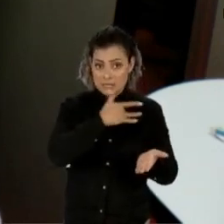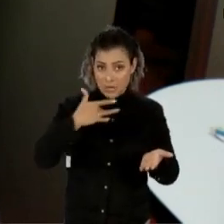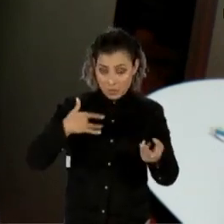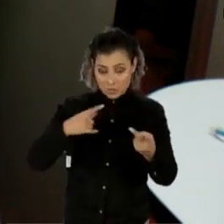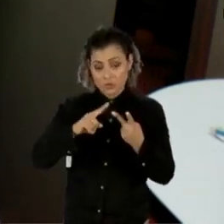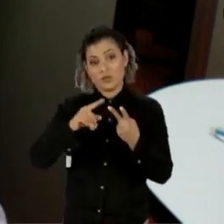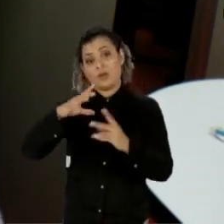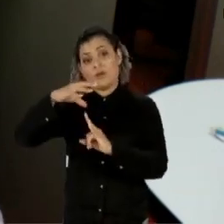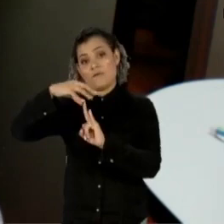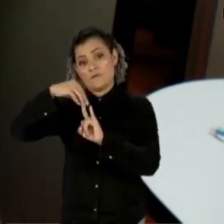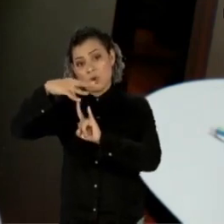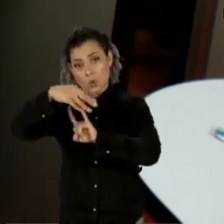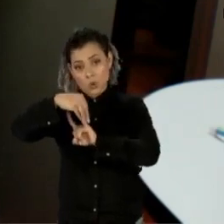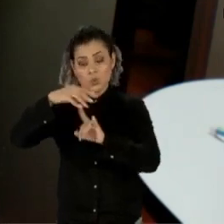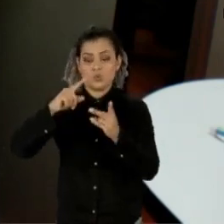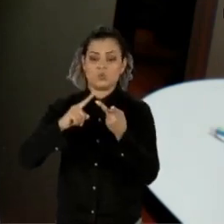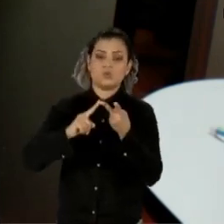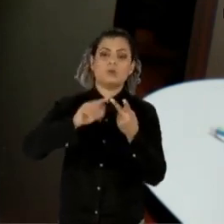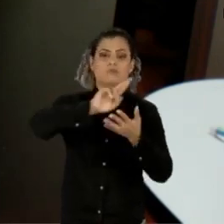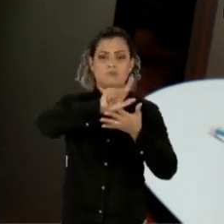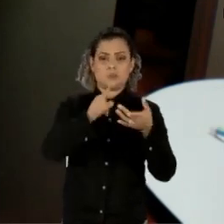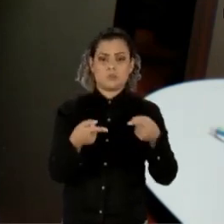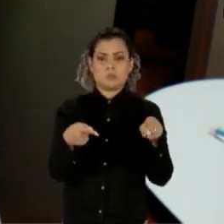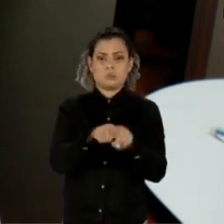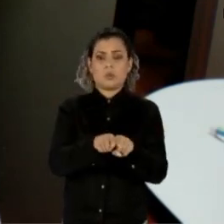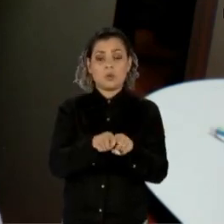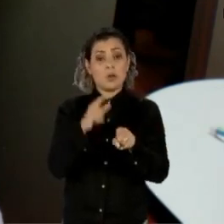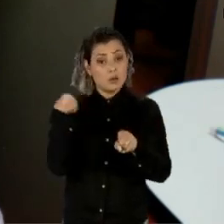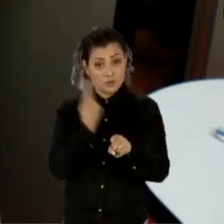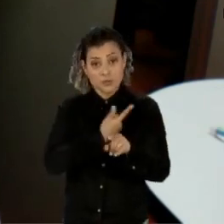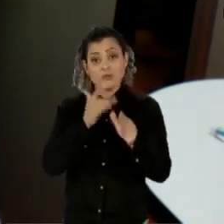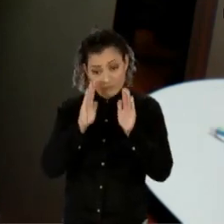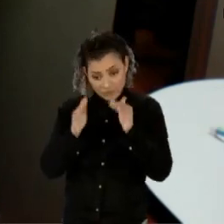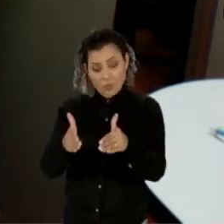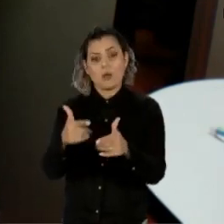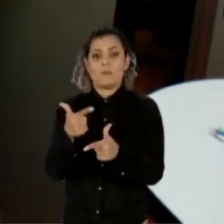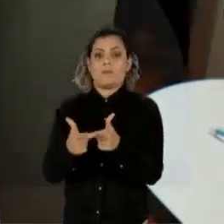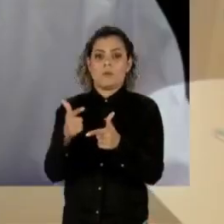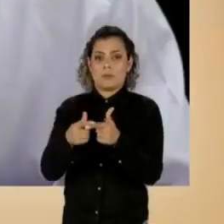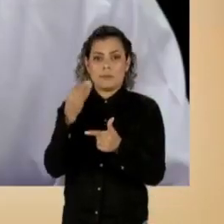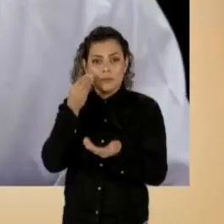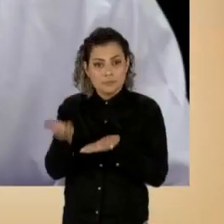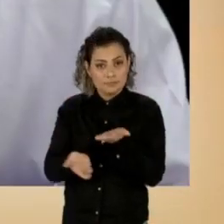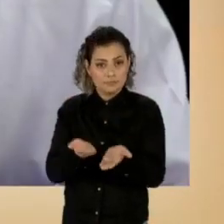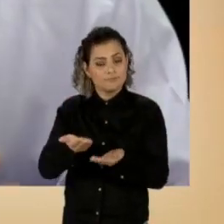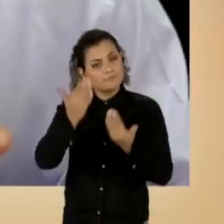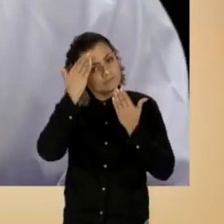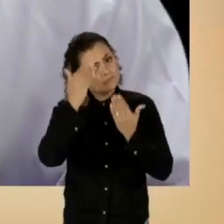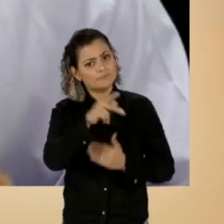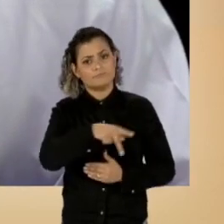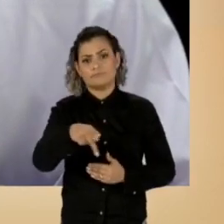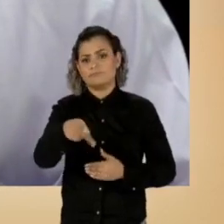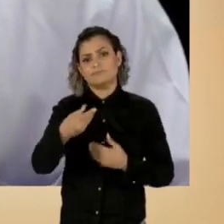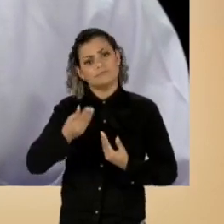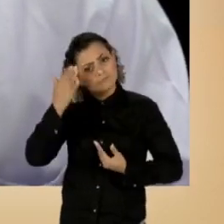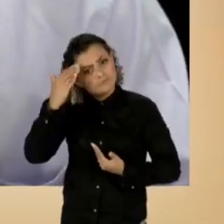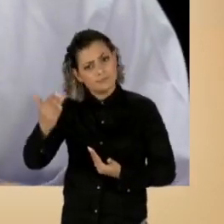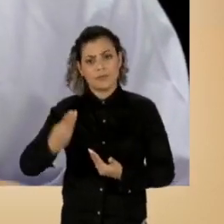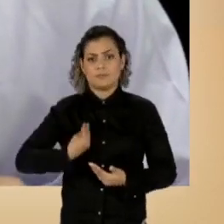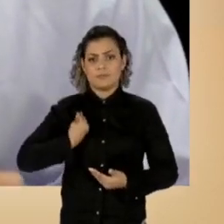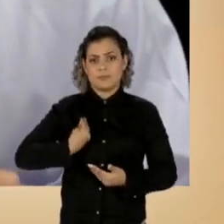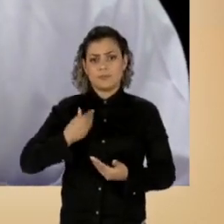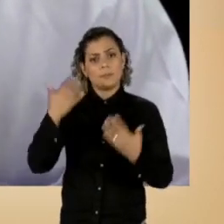sendo notificado e se é a gente entende a focar mais o problema tá certo professor muito obrigado pela sua participação aqui na votação